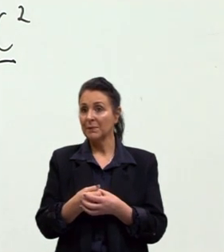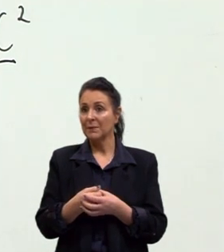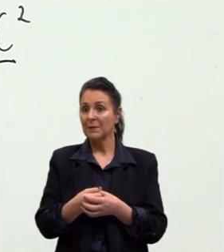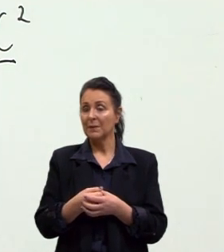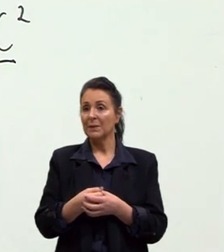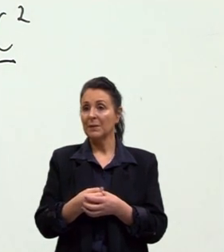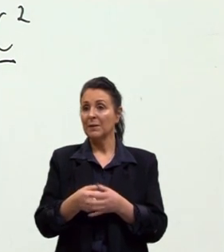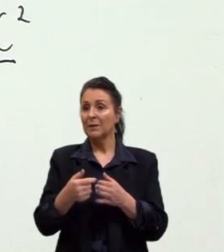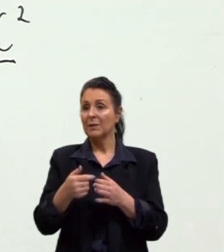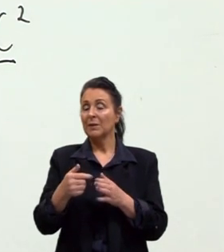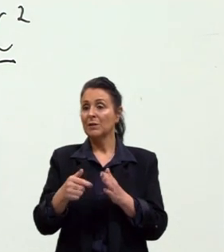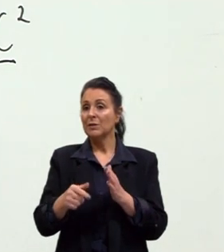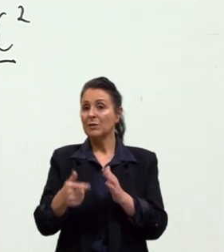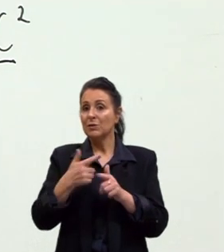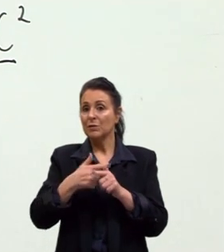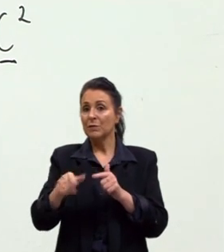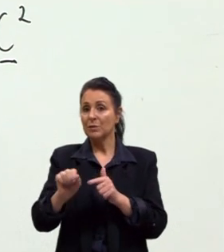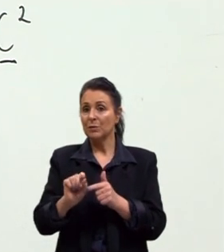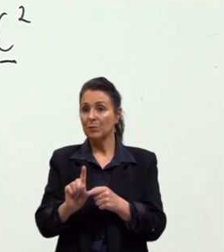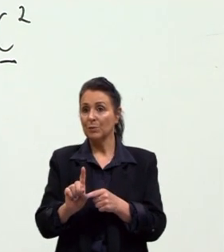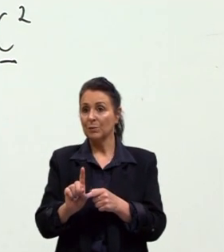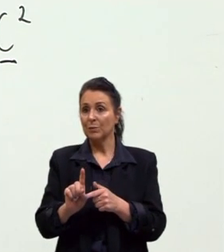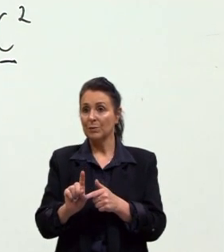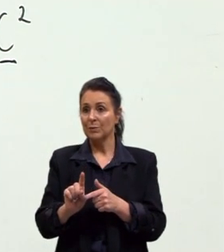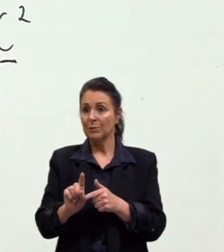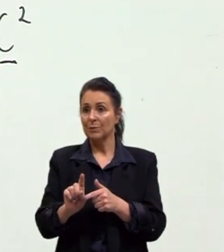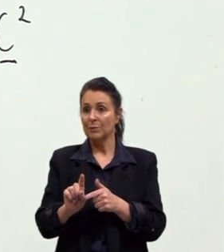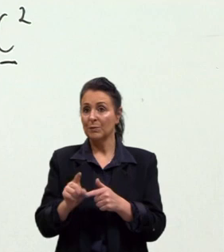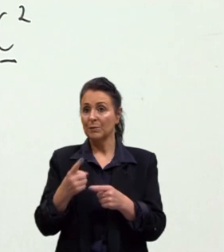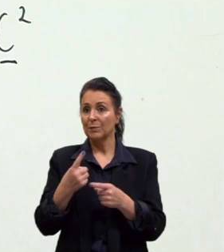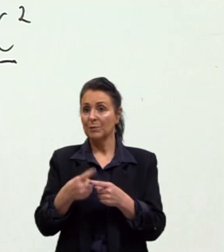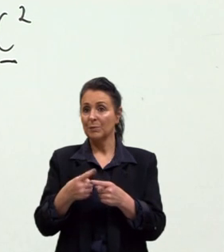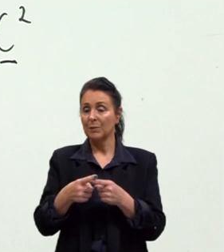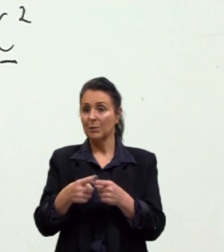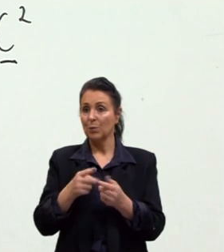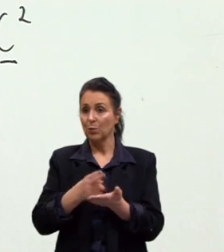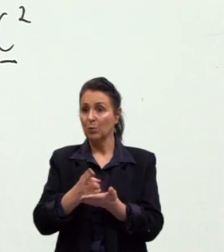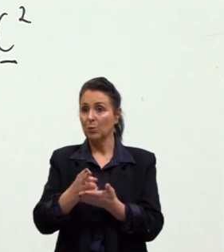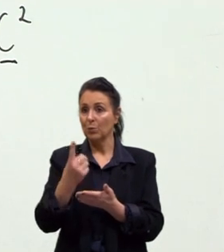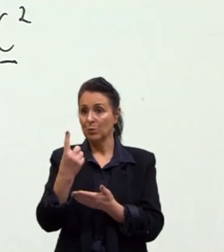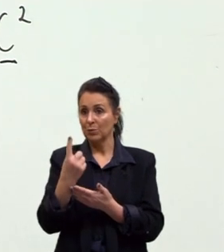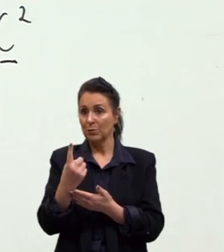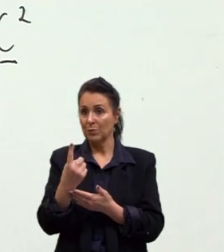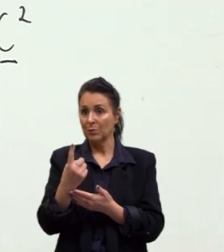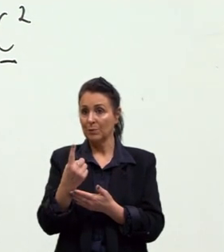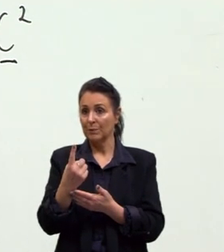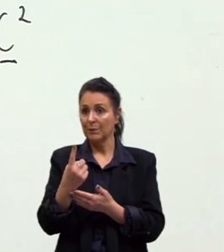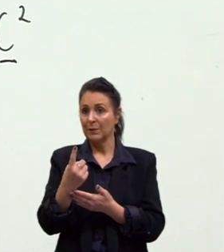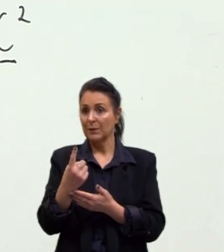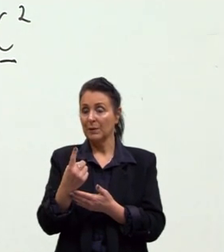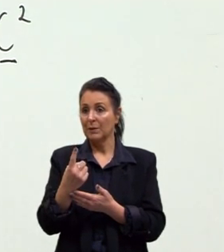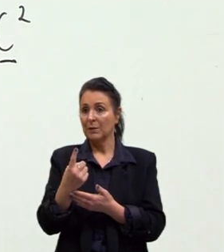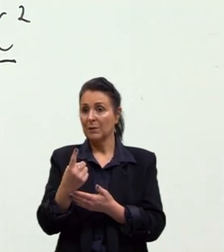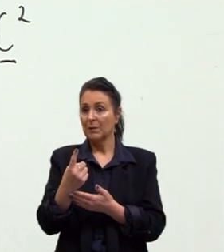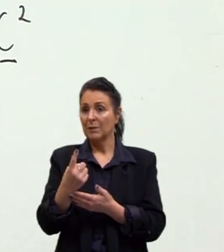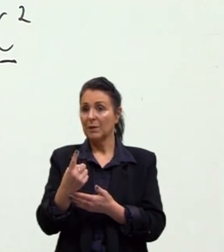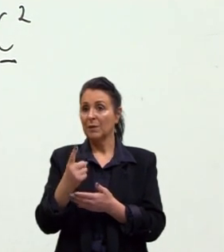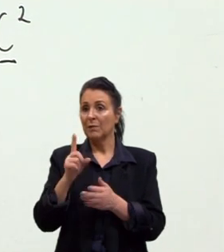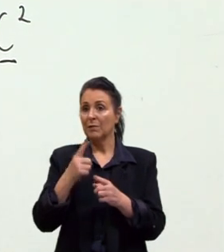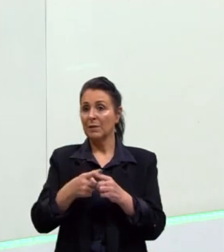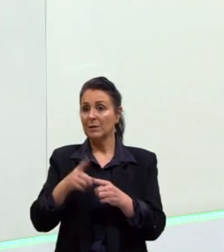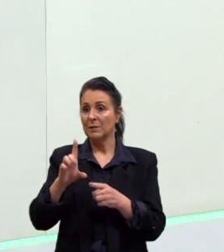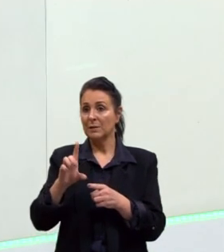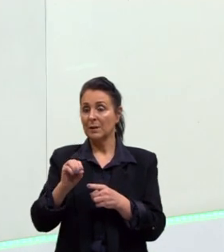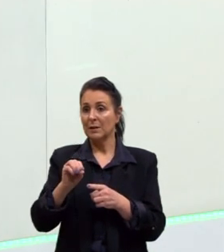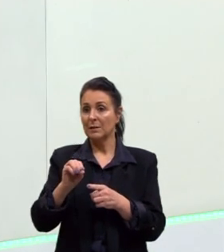dividido por um né porque cortou mas na verdade Sobrou um aqui né que a gente não consegue ver e ficar um vezes